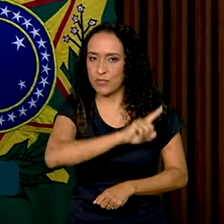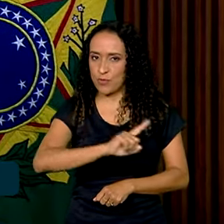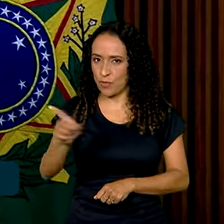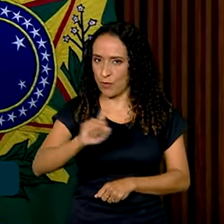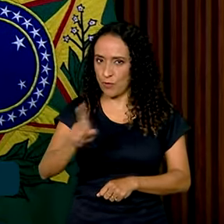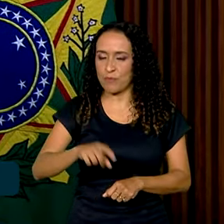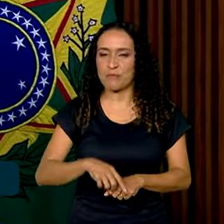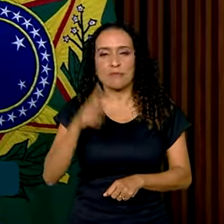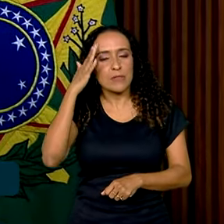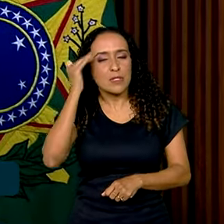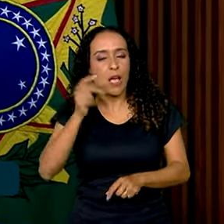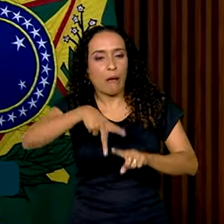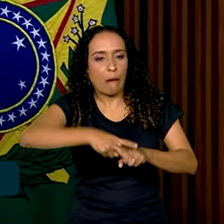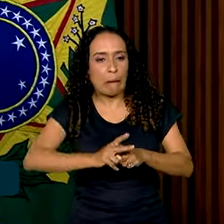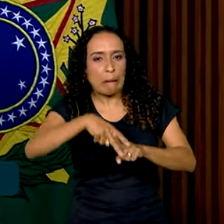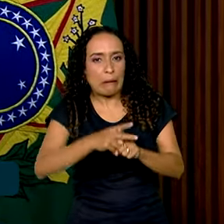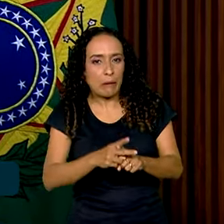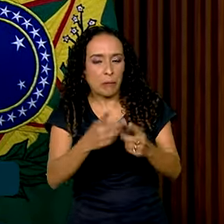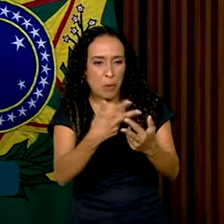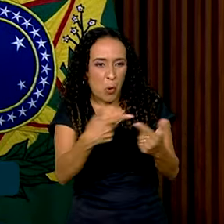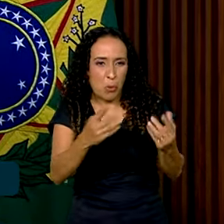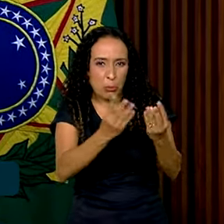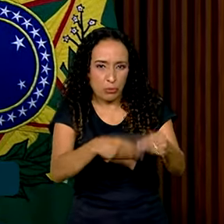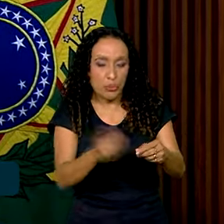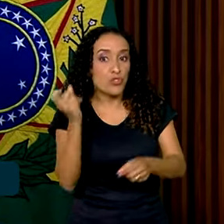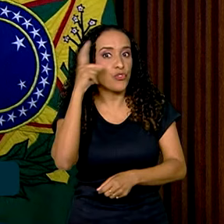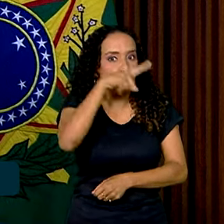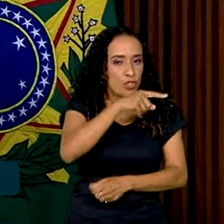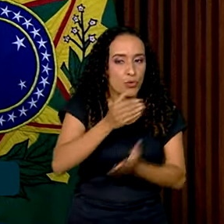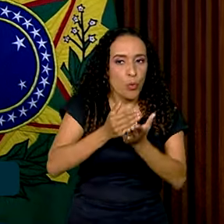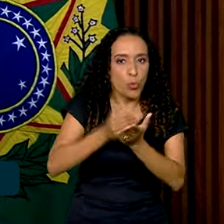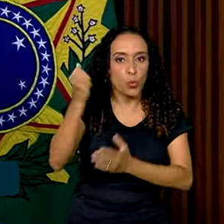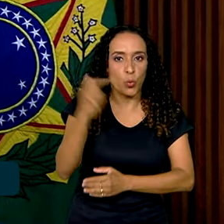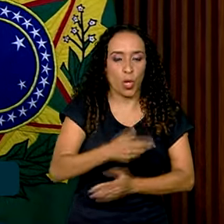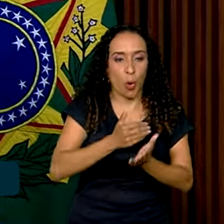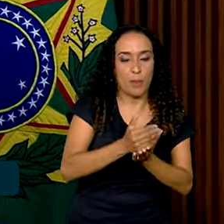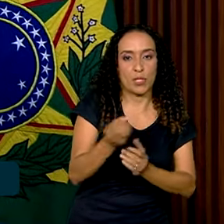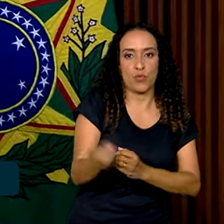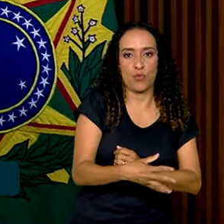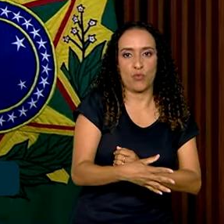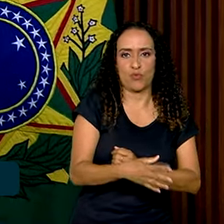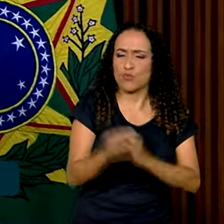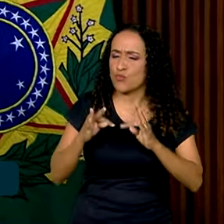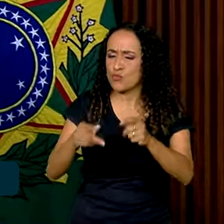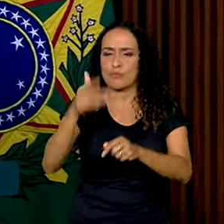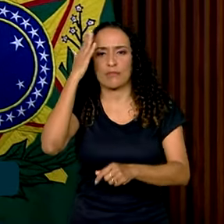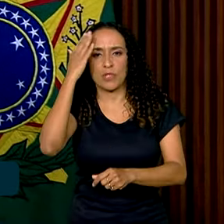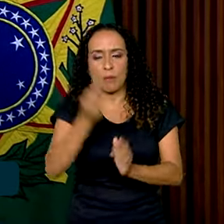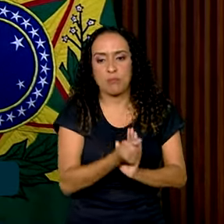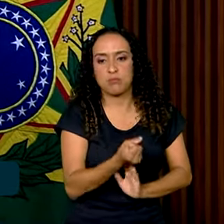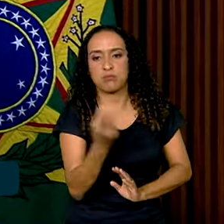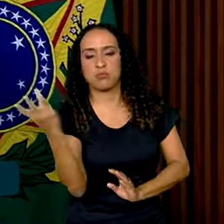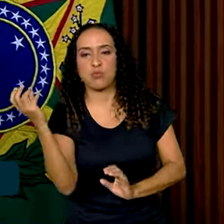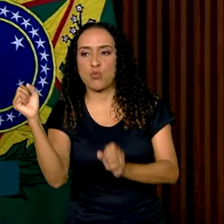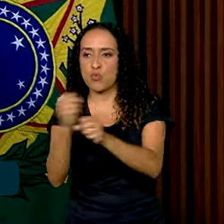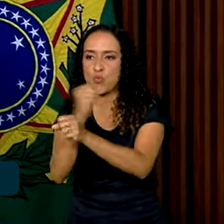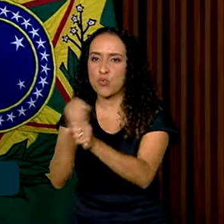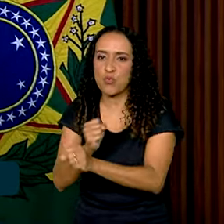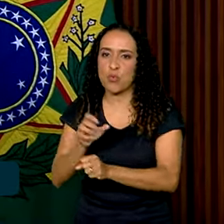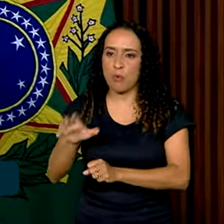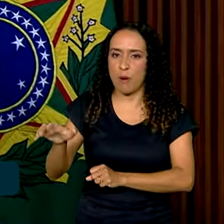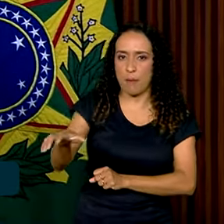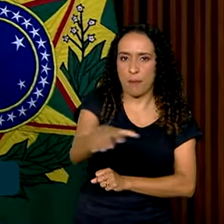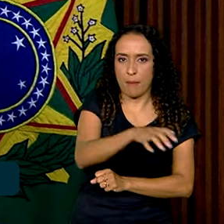que recuperar uma coisa estragada é mais difícil do que começar uma coisa nova. Todo mundo sabe a quantidade de obras em cada